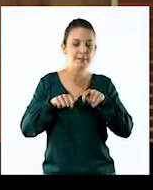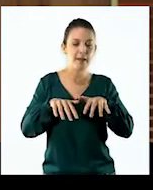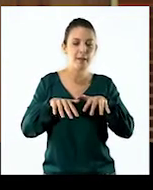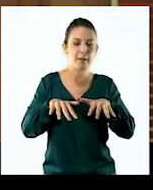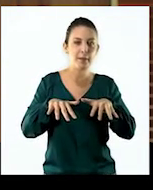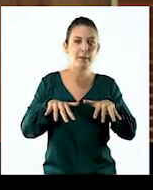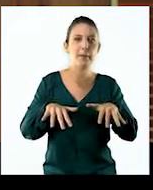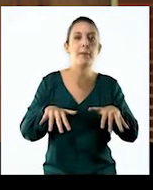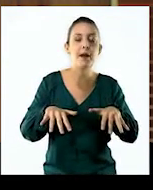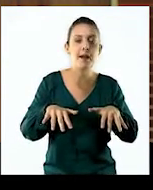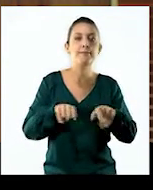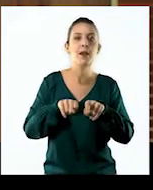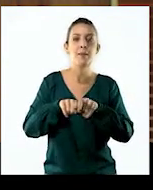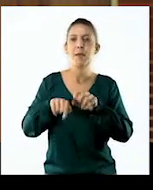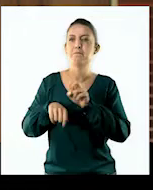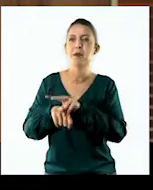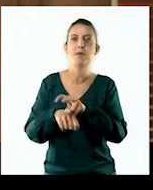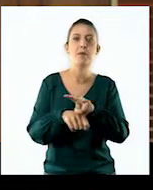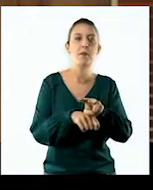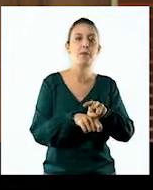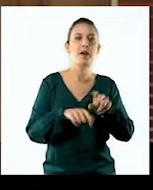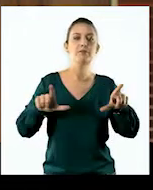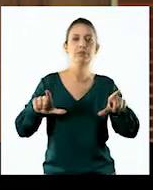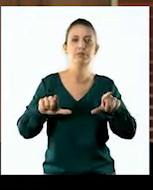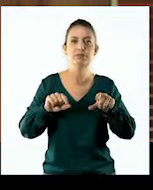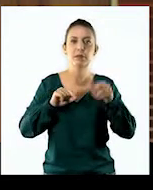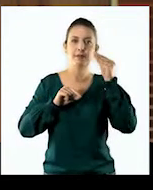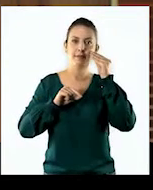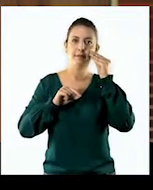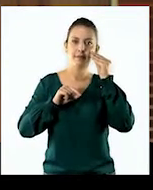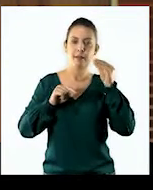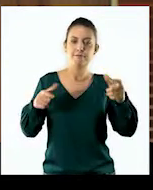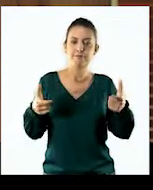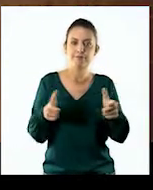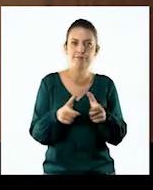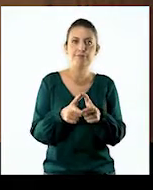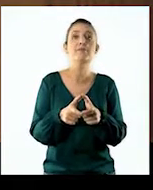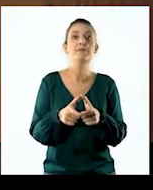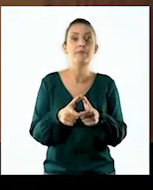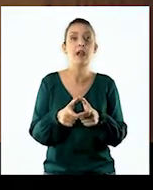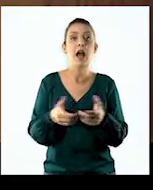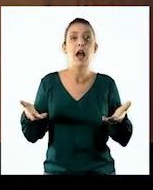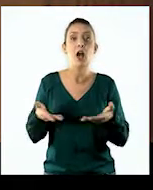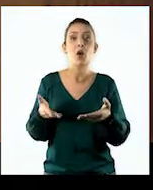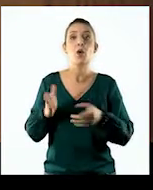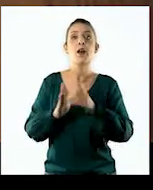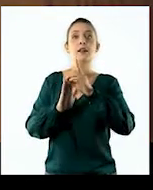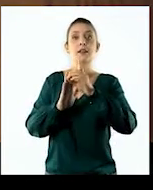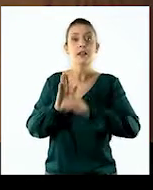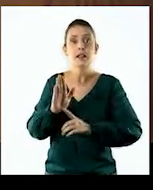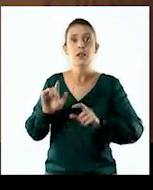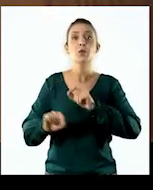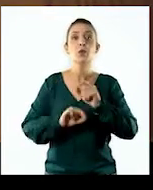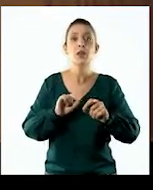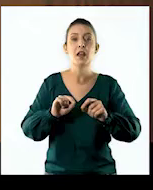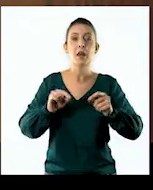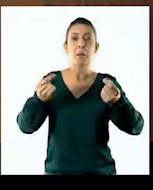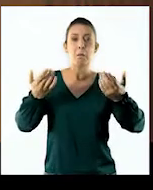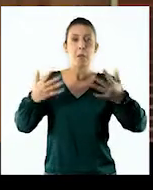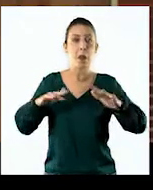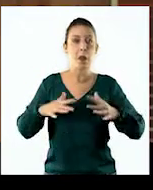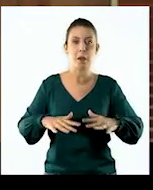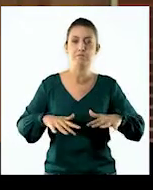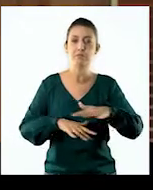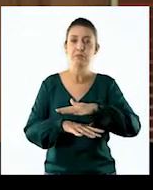maior dificuldade de se alastrar e contaminar muita gente ao mesmo tempo decretamos calamidade pública na